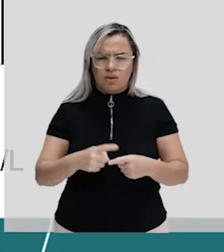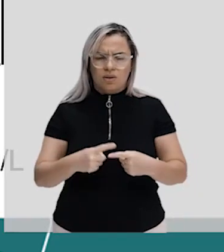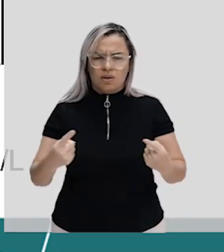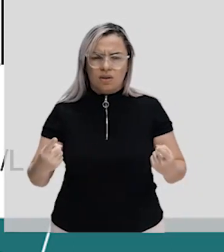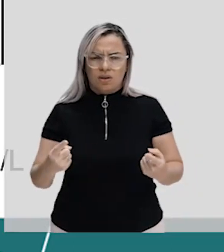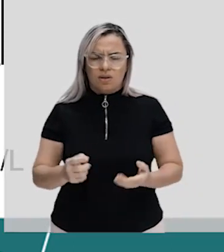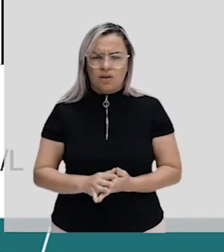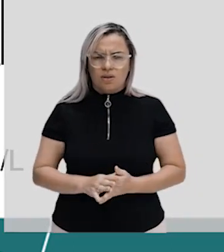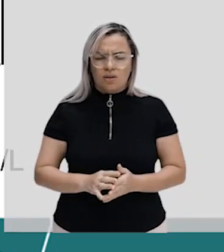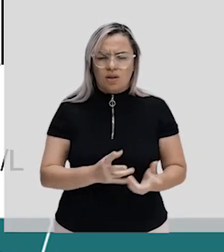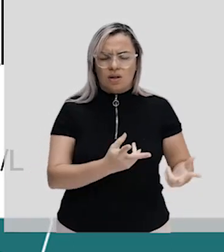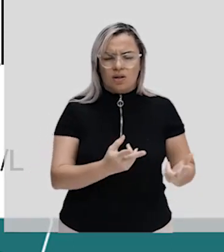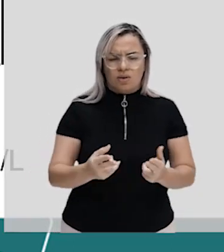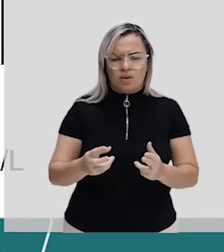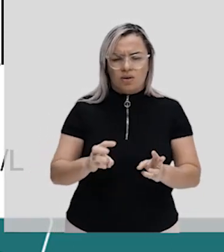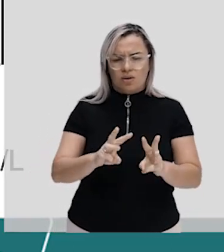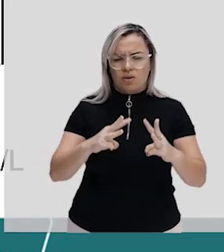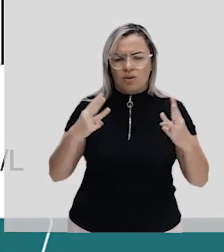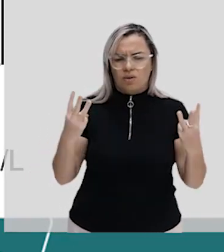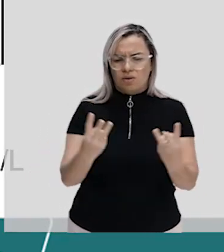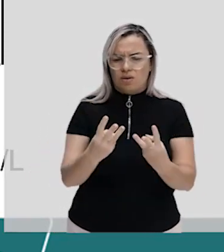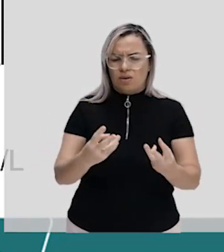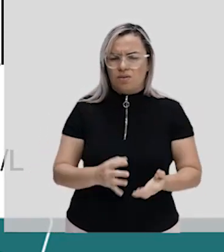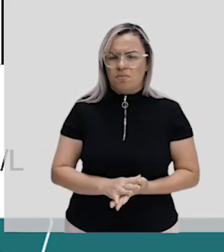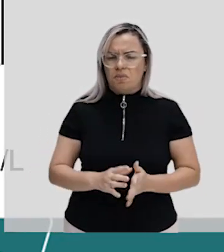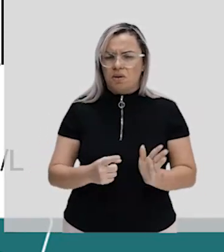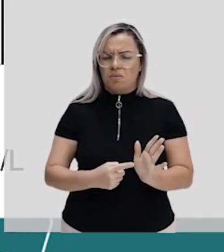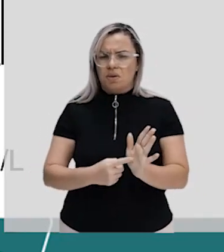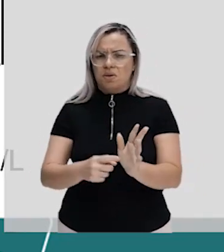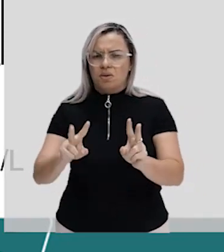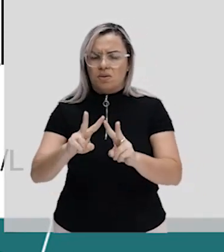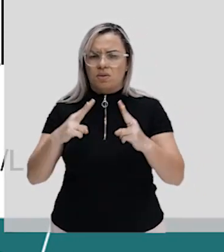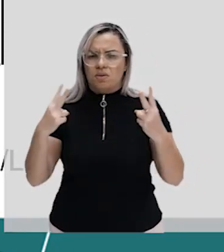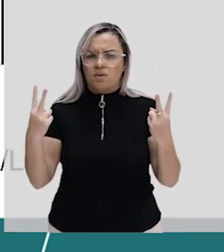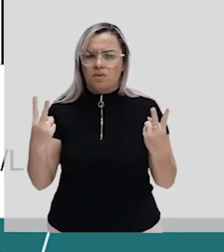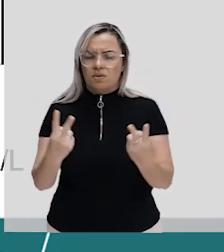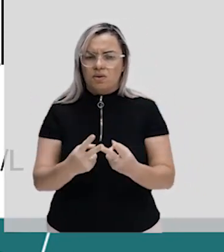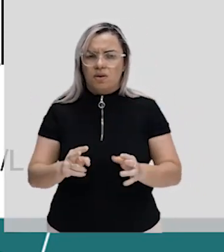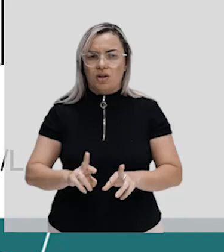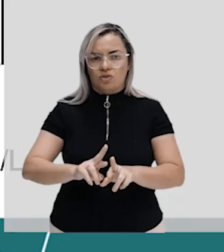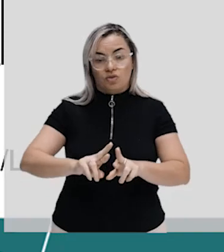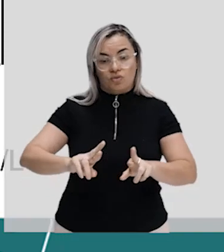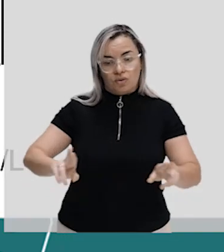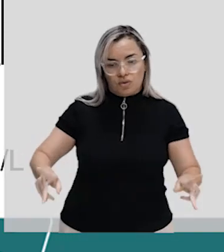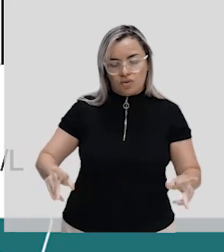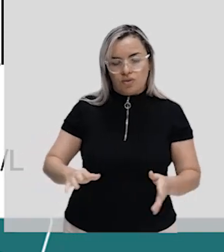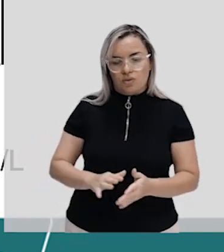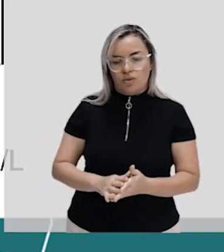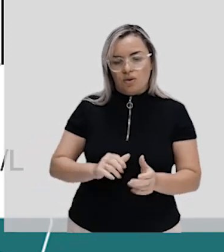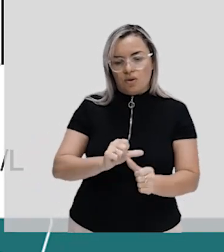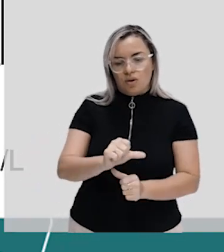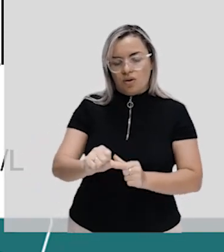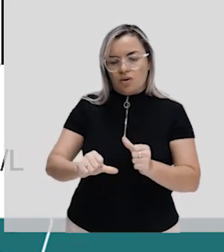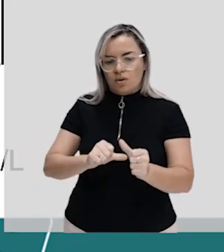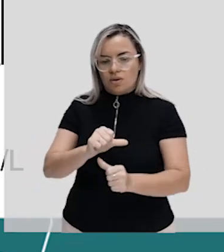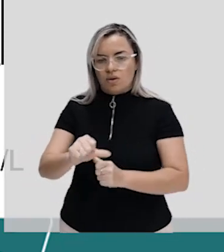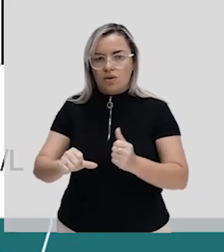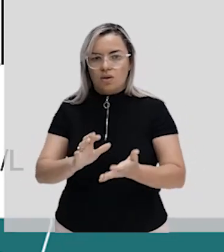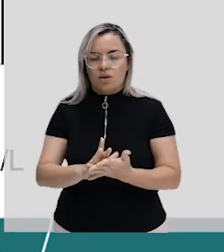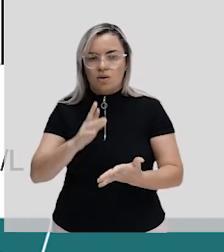varia. Apresentam o mesmo volume? Também não, o volume varia. Mas os